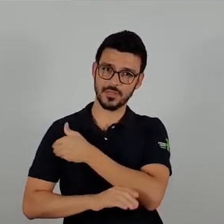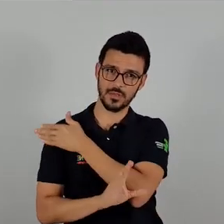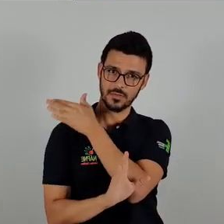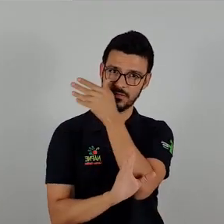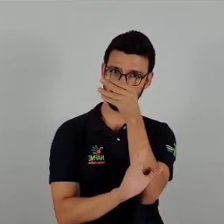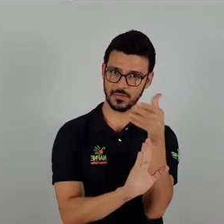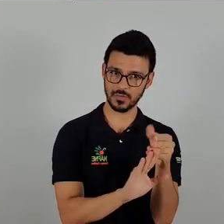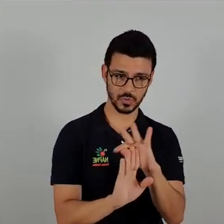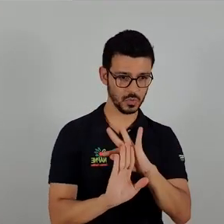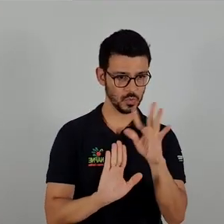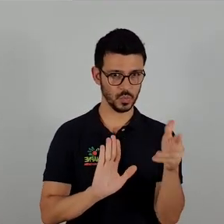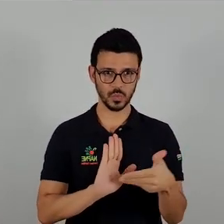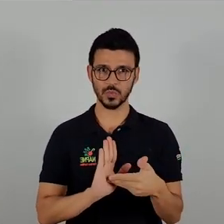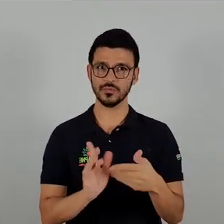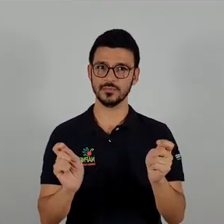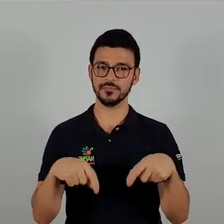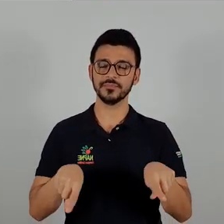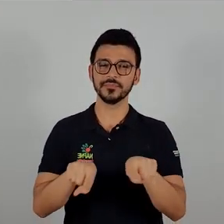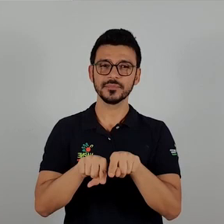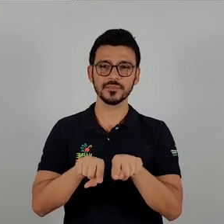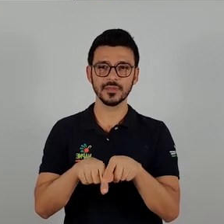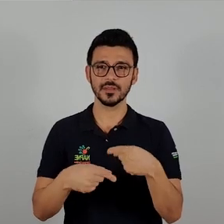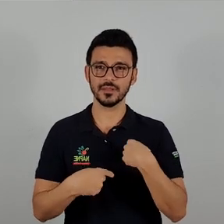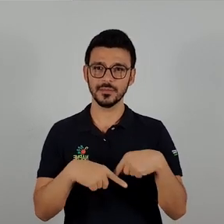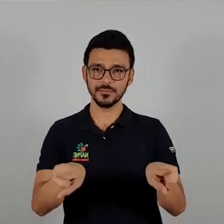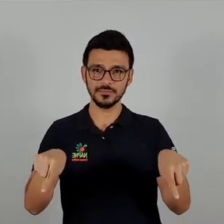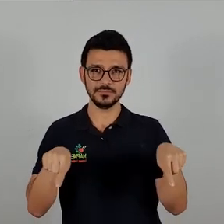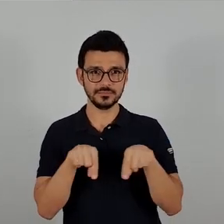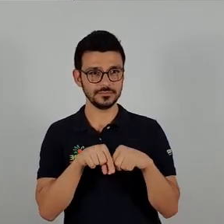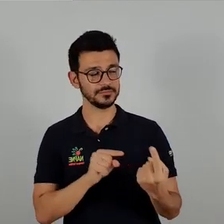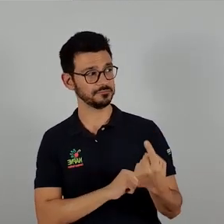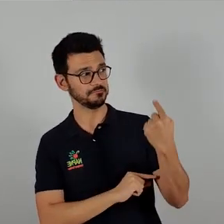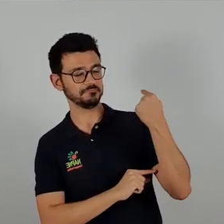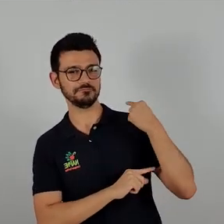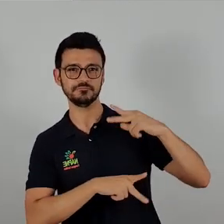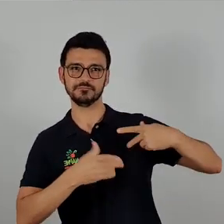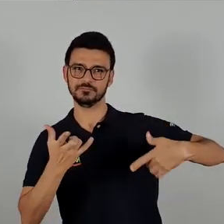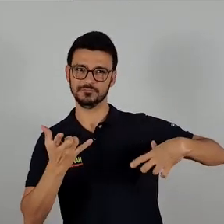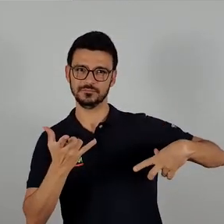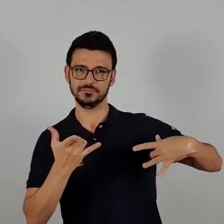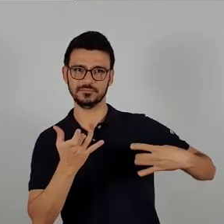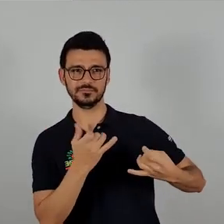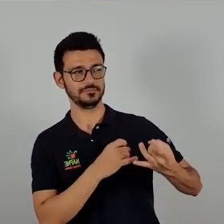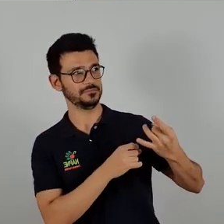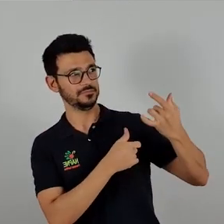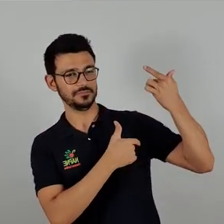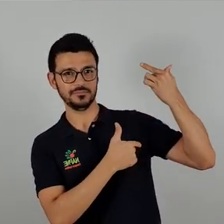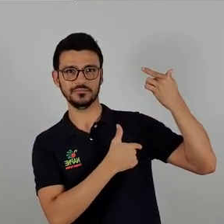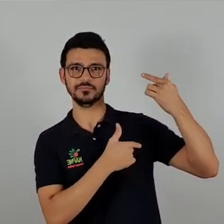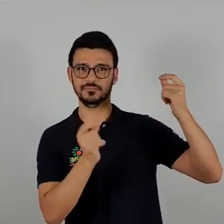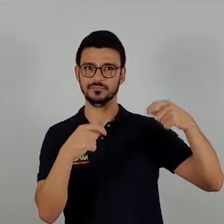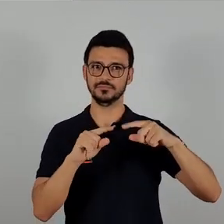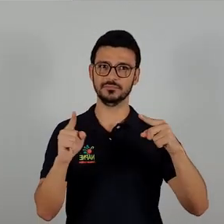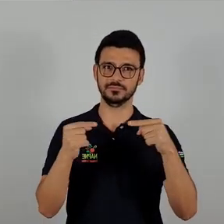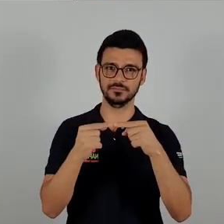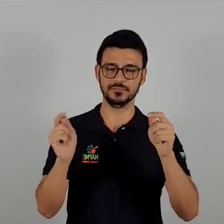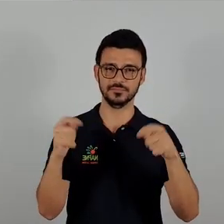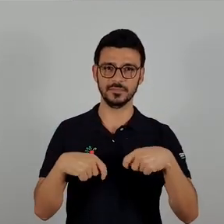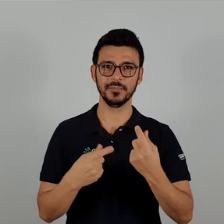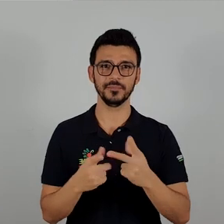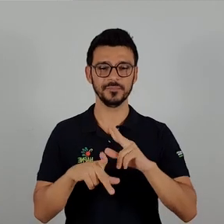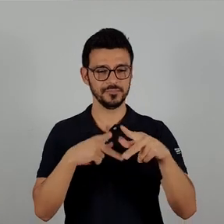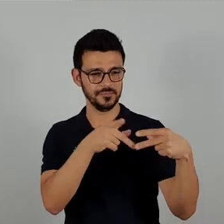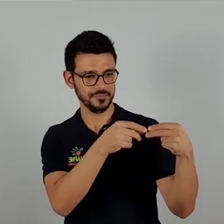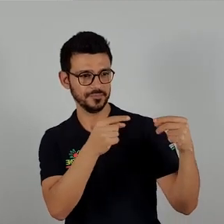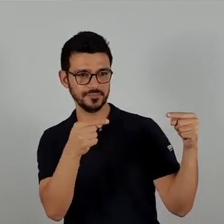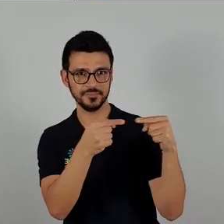e associo ela com a medicina chinesa também. Então, no meu recantinho aqui no meu canto, os instrumentos fazem parte da decoração também, né? Então, tá bom.